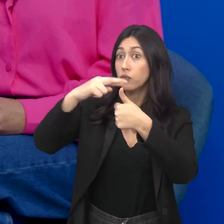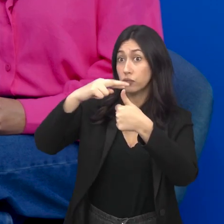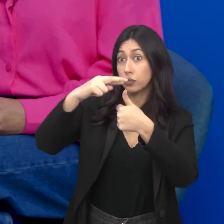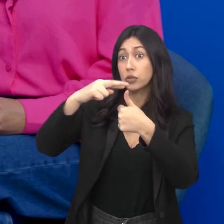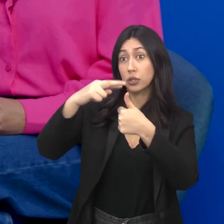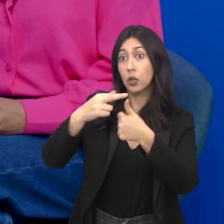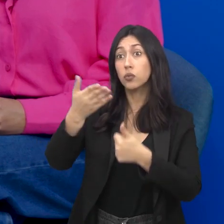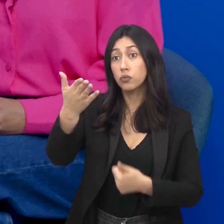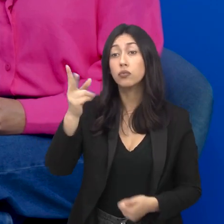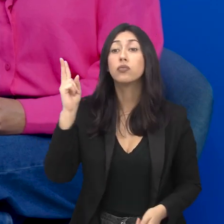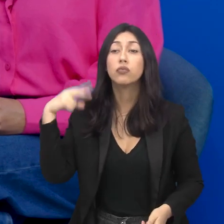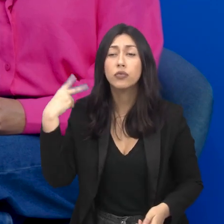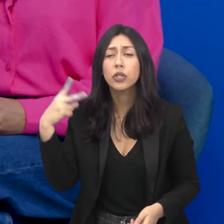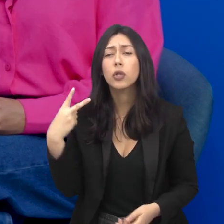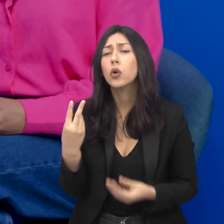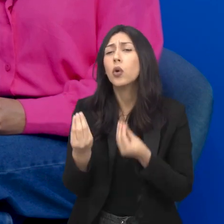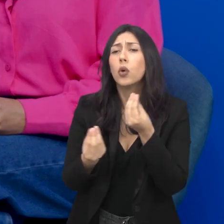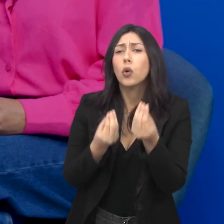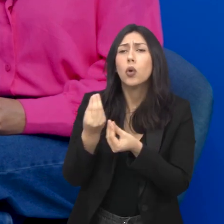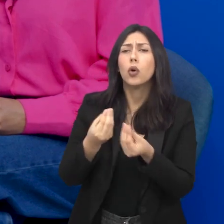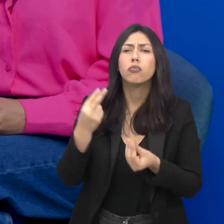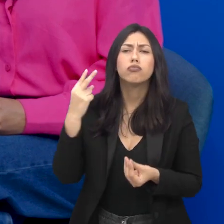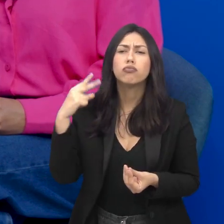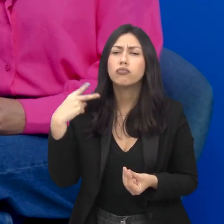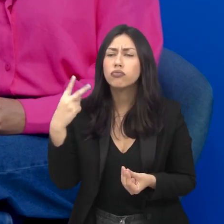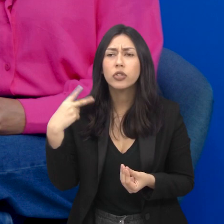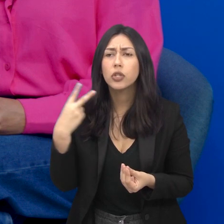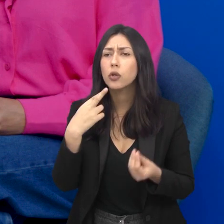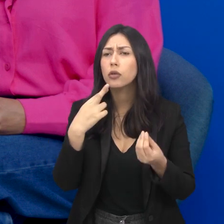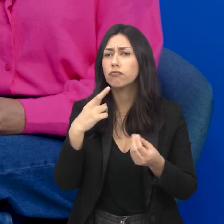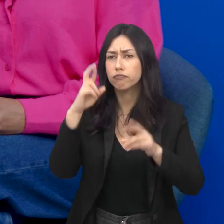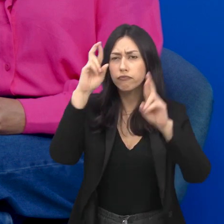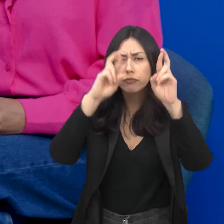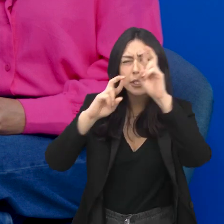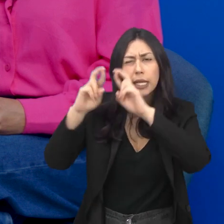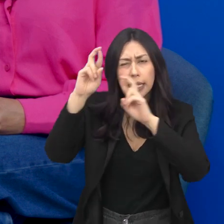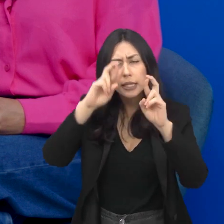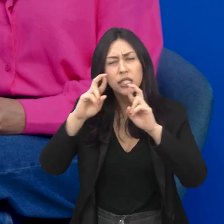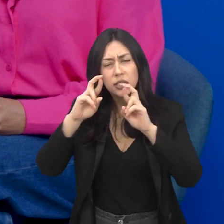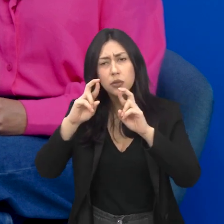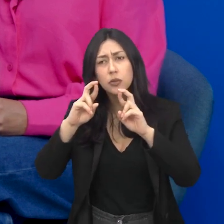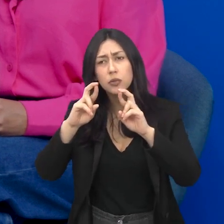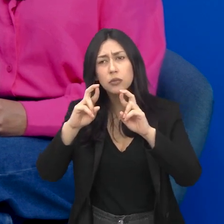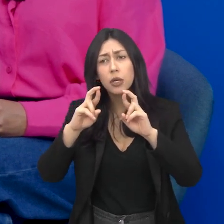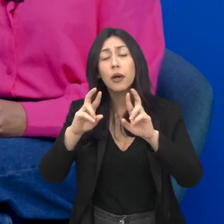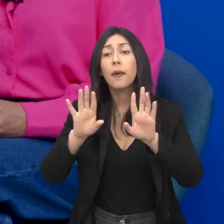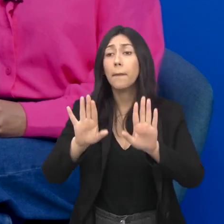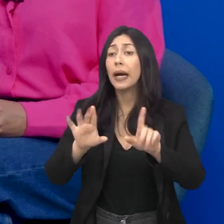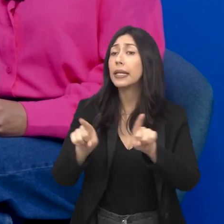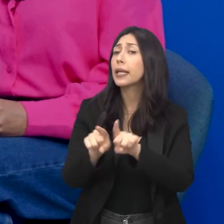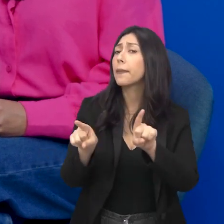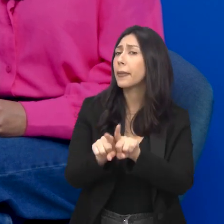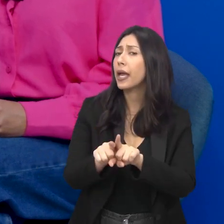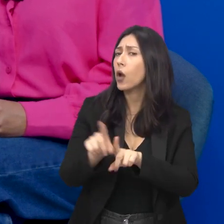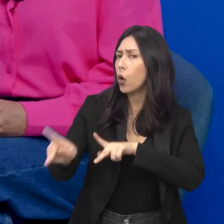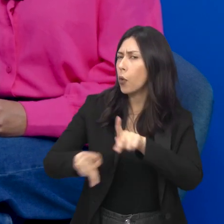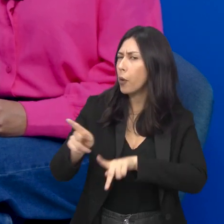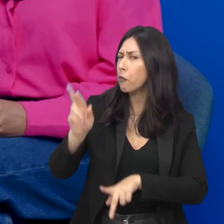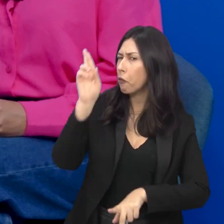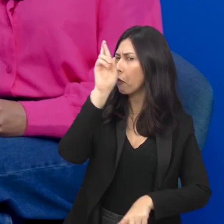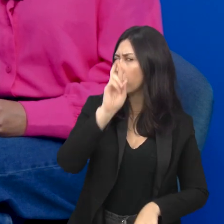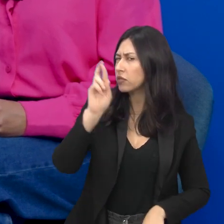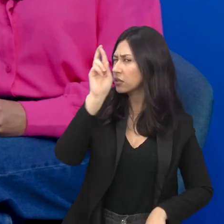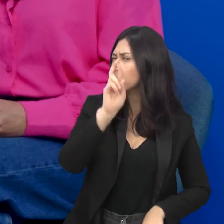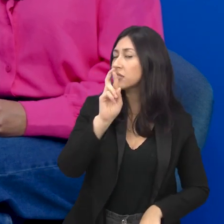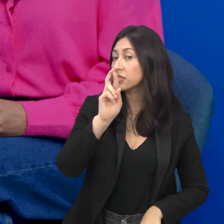ocupa, né? Como justamente um parlamentar, um vereador. Os vereadores, eles fiscalizam, mas eles também passam por essa fiscalização, né?